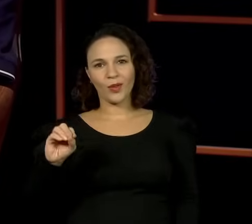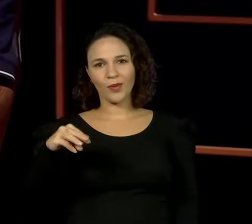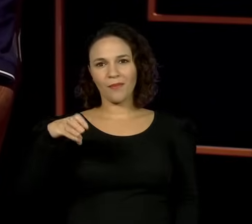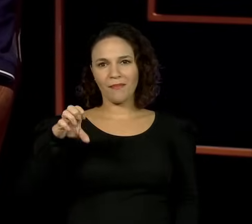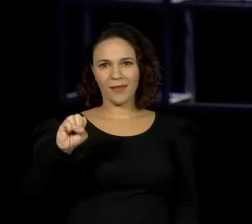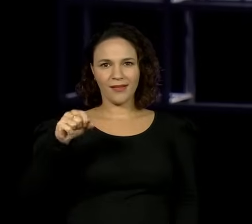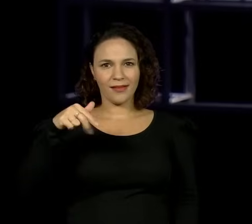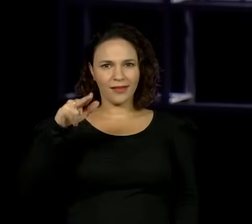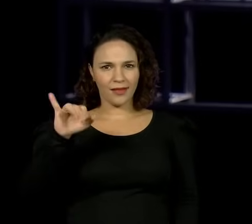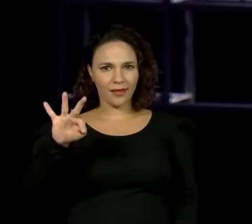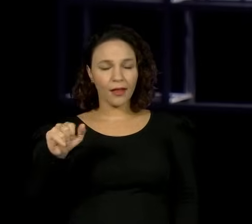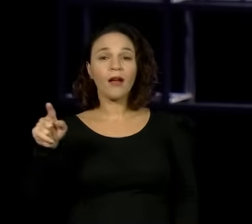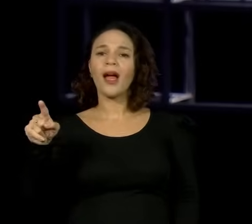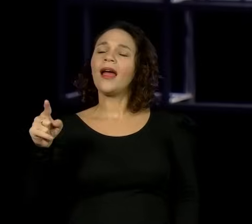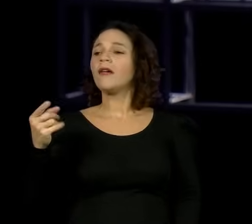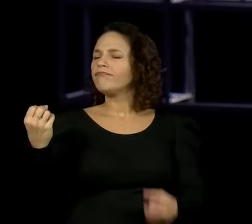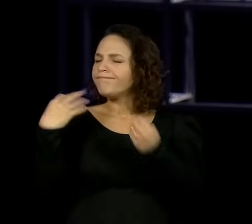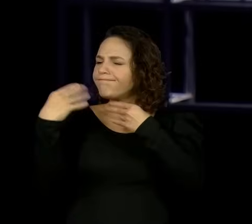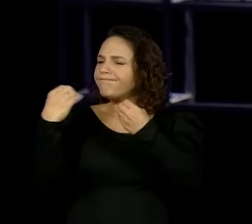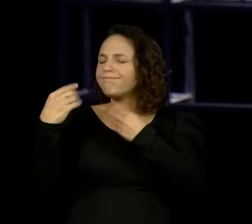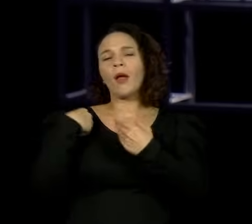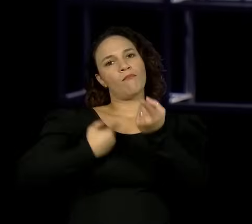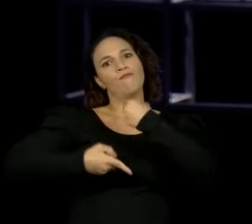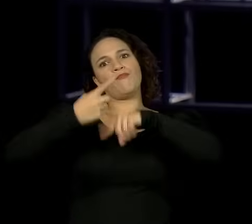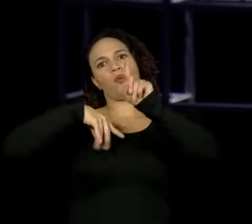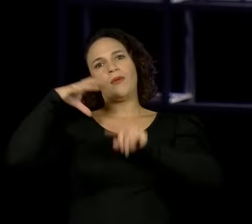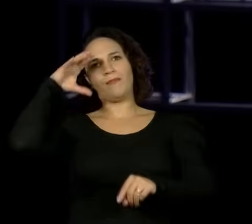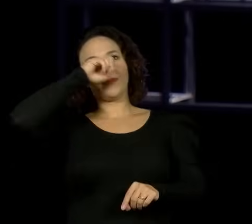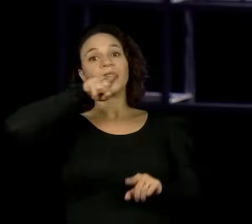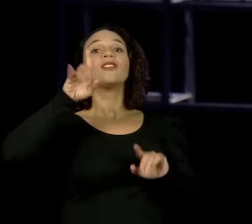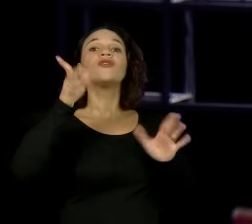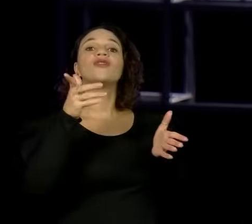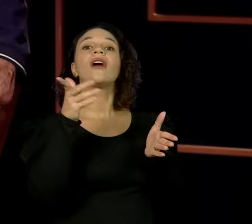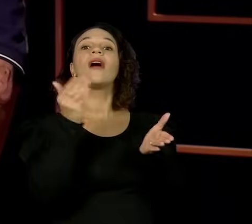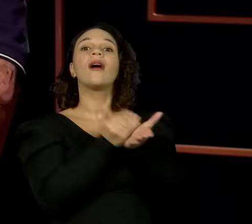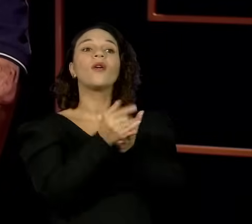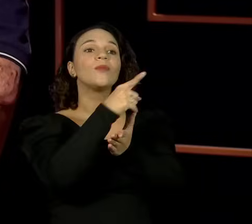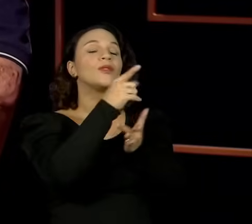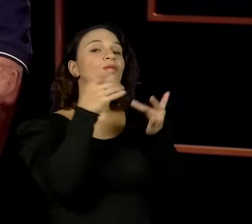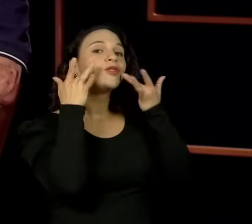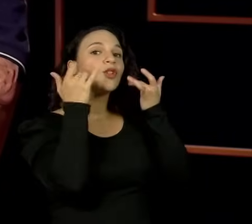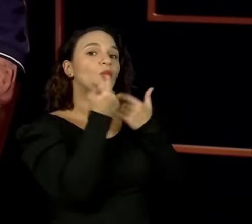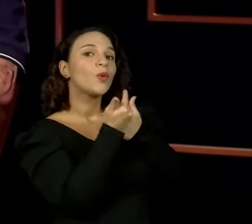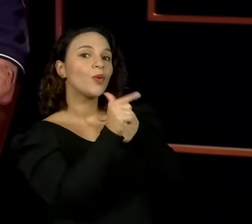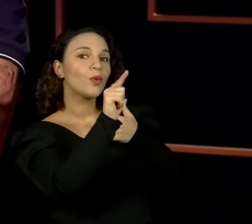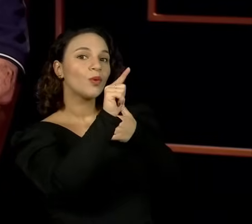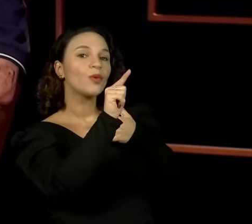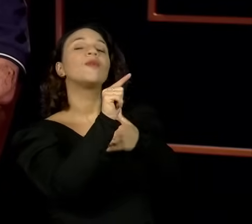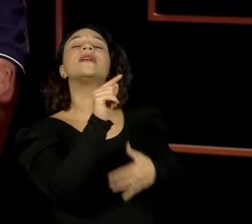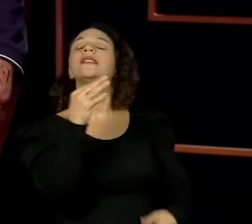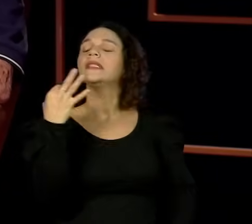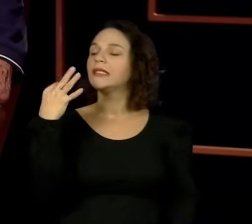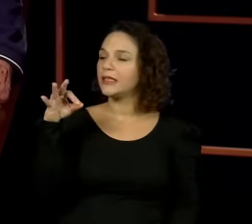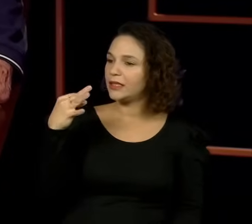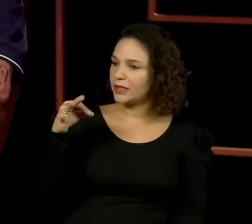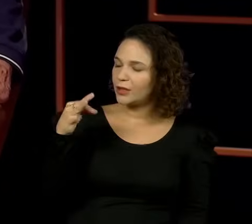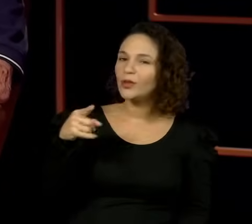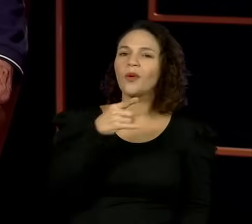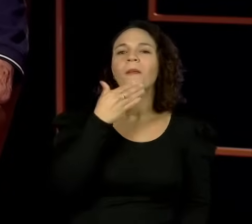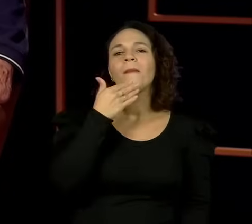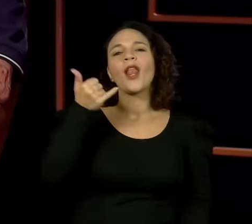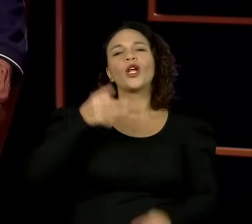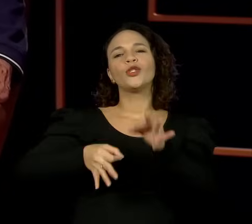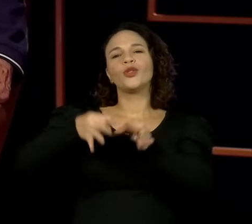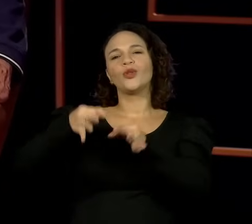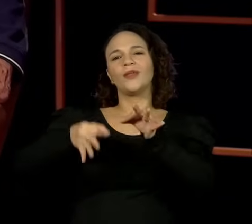de teatro. Mas aí você também já estava fazendo O Melhor Juiz Rei. Sim, uma peça de Lope de Vega. Isso aconteceu que eu